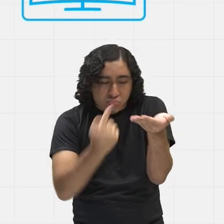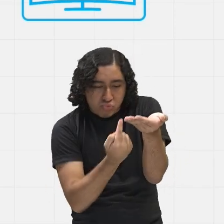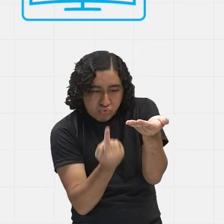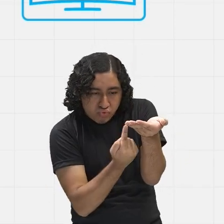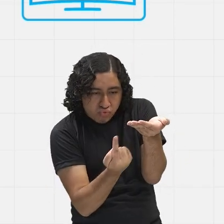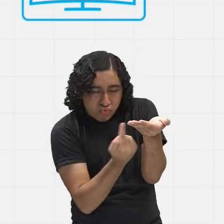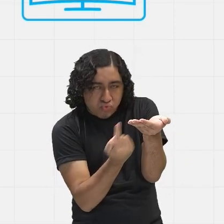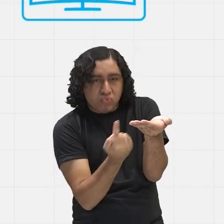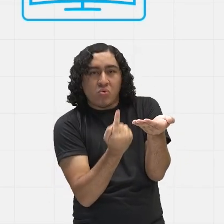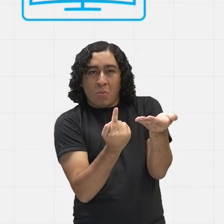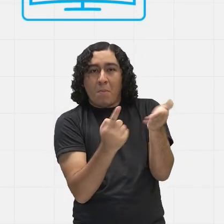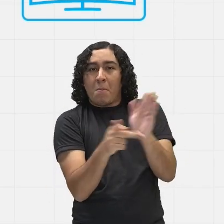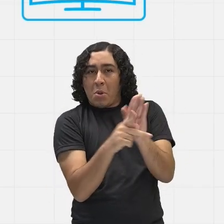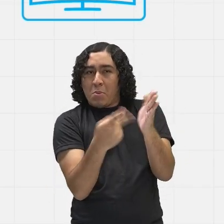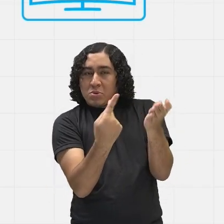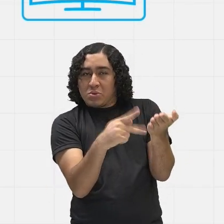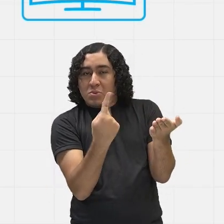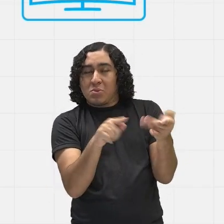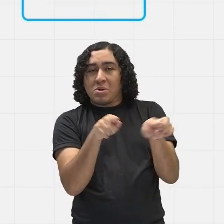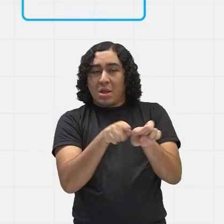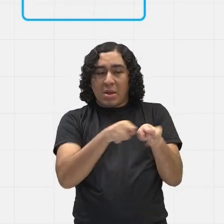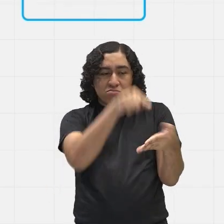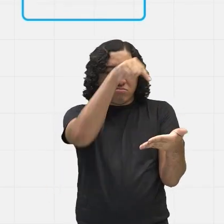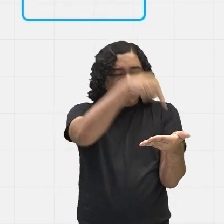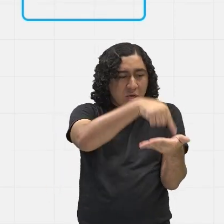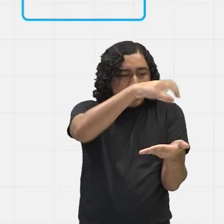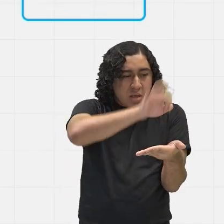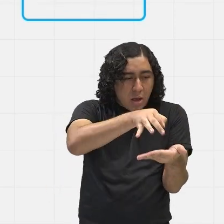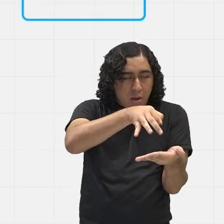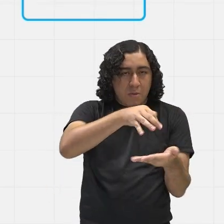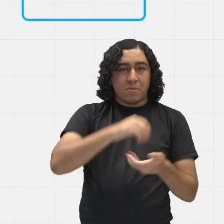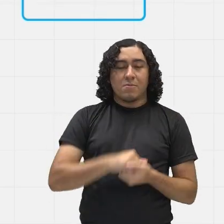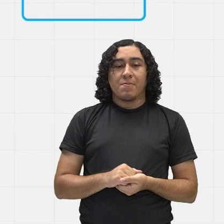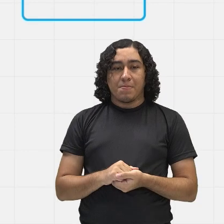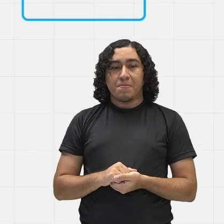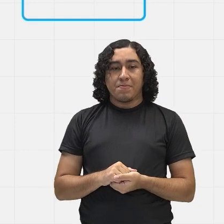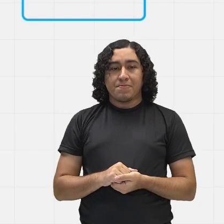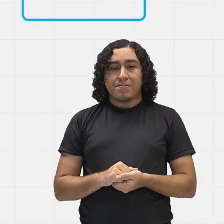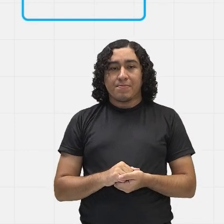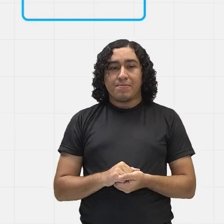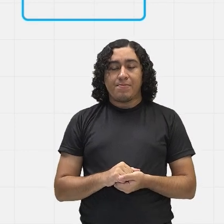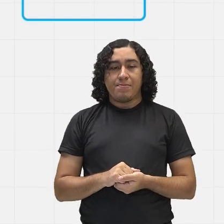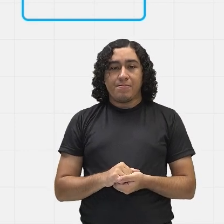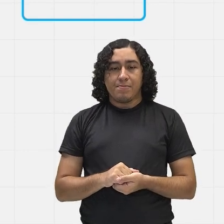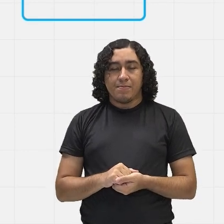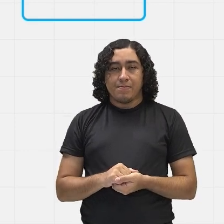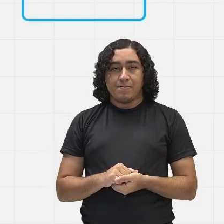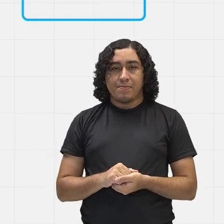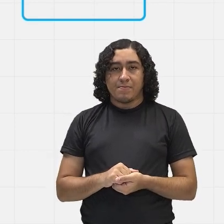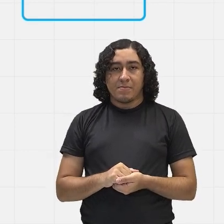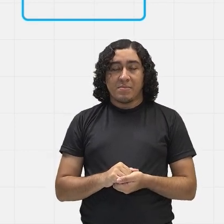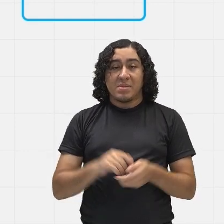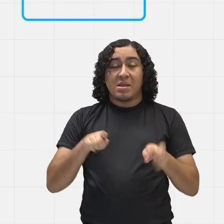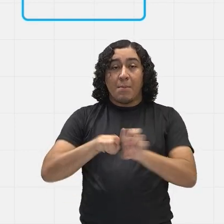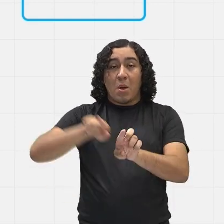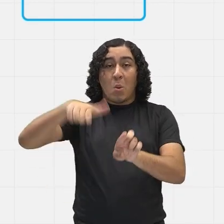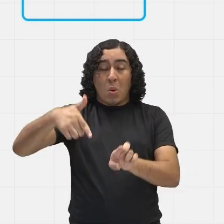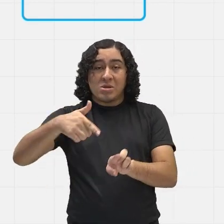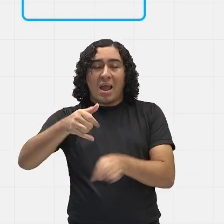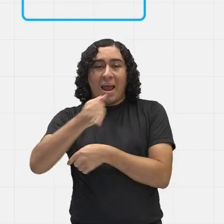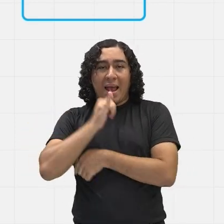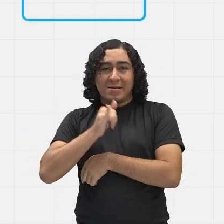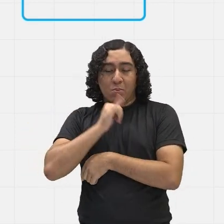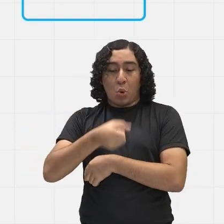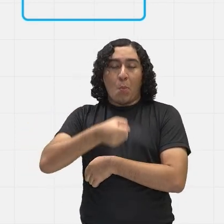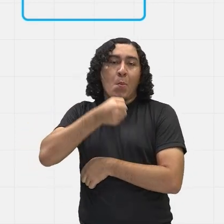lá. Seguindo aqui para a próxima ocorrência, temos sem áudio no seu microfone, né, no caso o